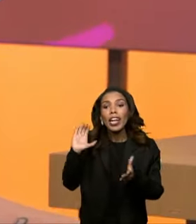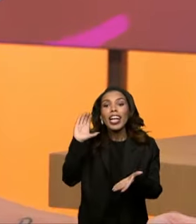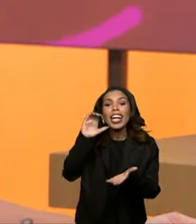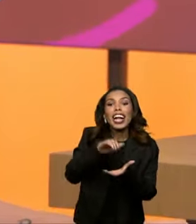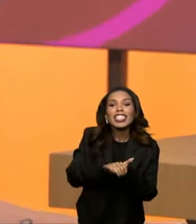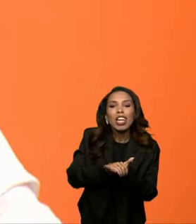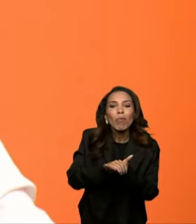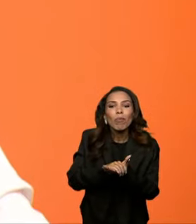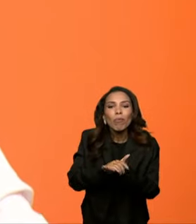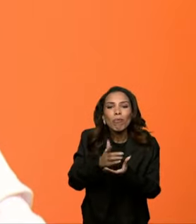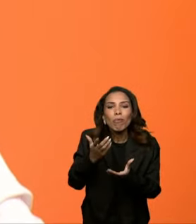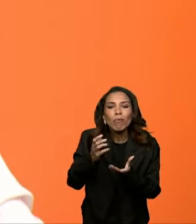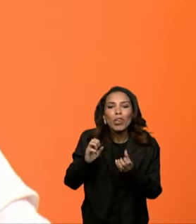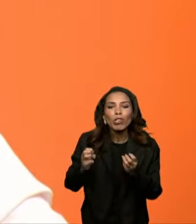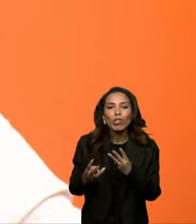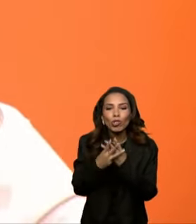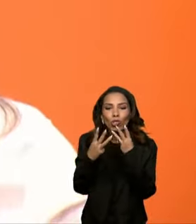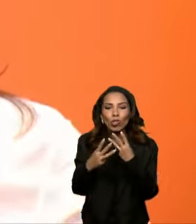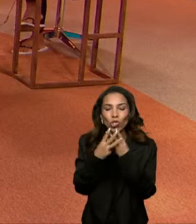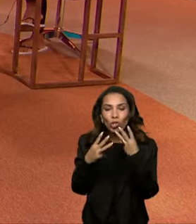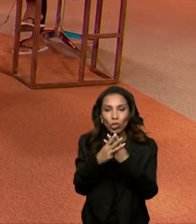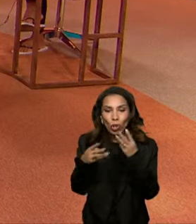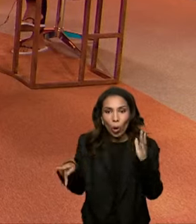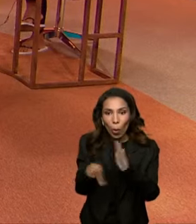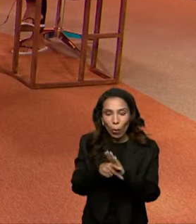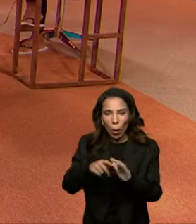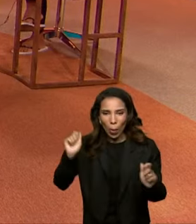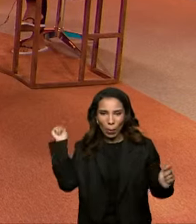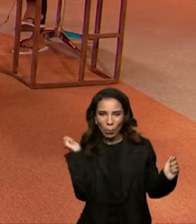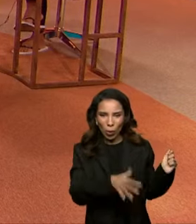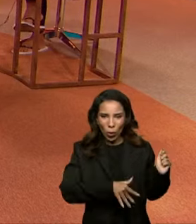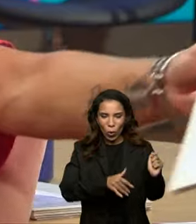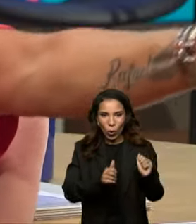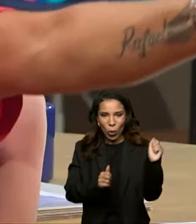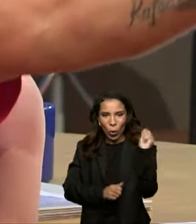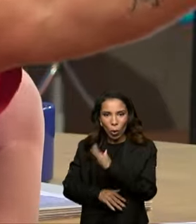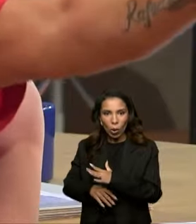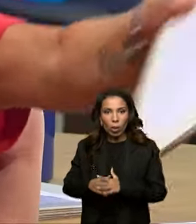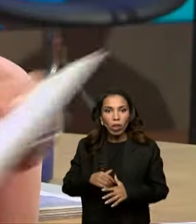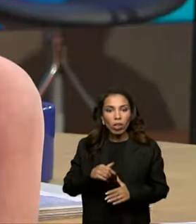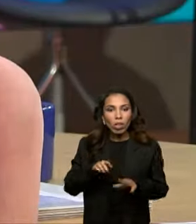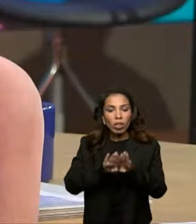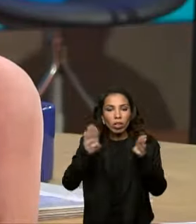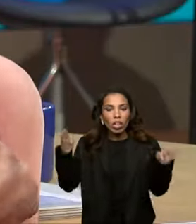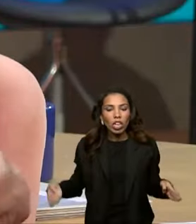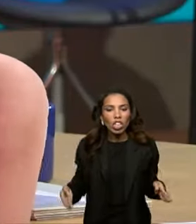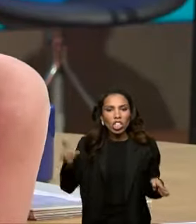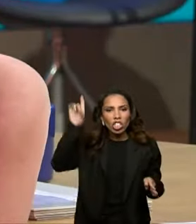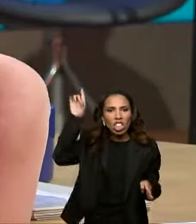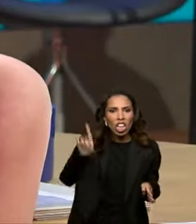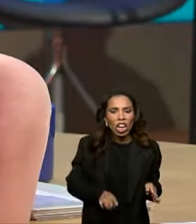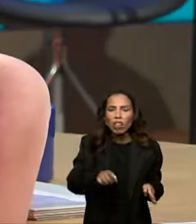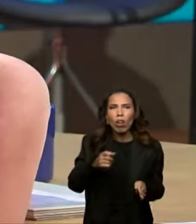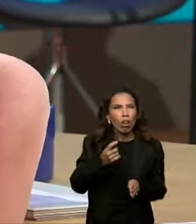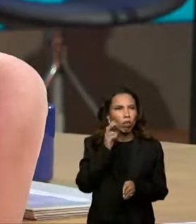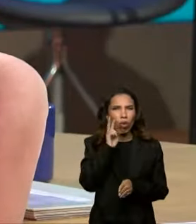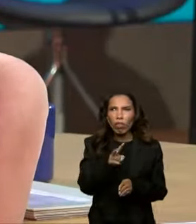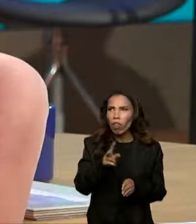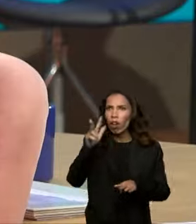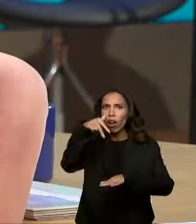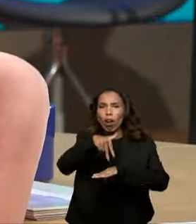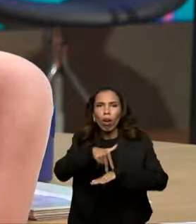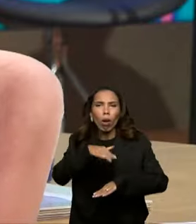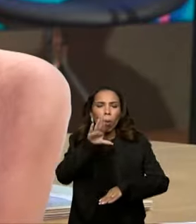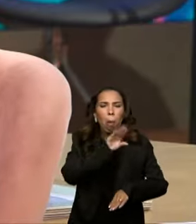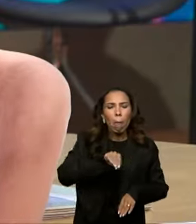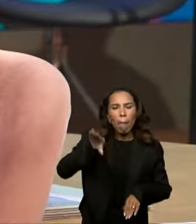É. Você sabe que uma vez eu tava em cena no palco, assim, no meio do palco, eu só vejo assim na coxinha, o meu diretor de cenas, ele era mim, sai, sai. Eu tava no meio de um